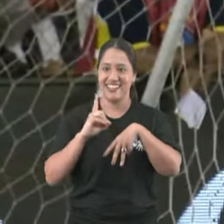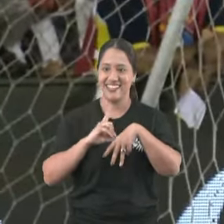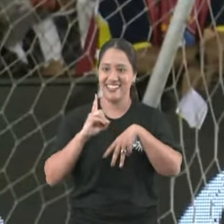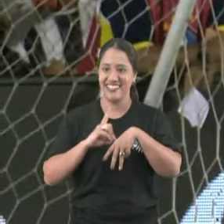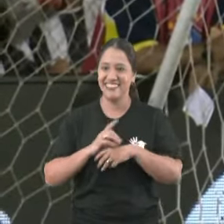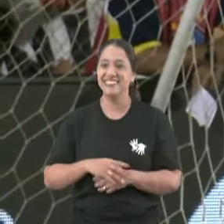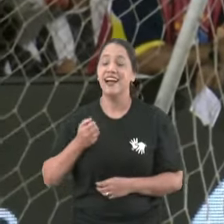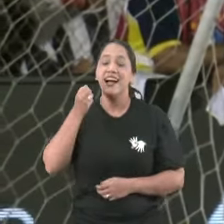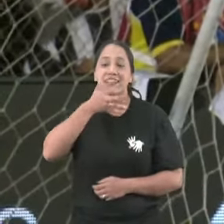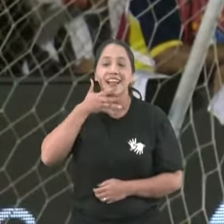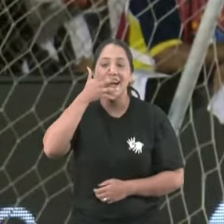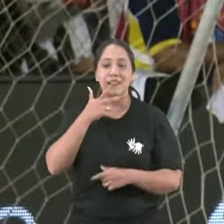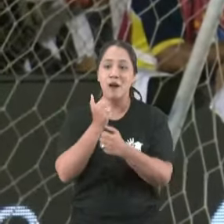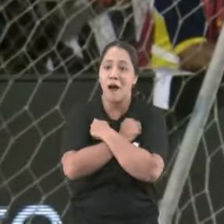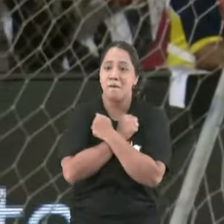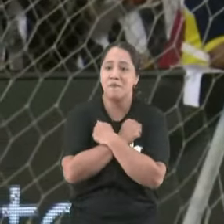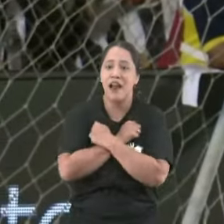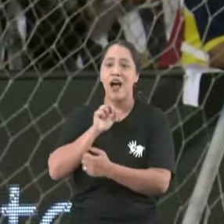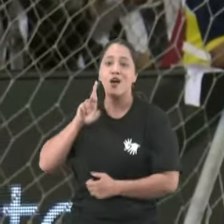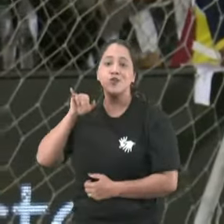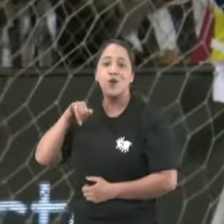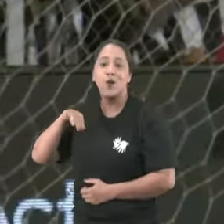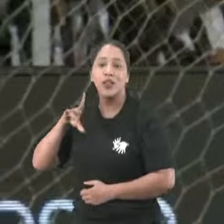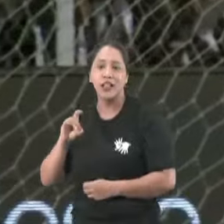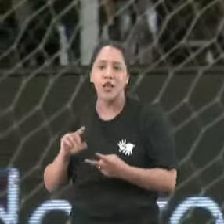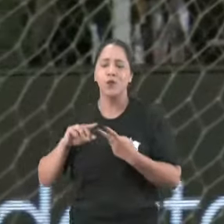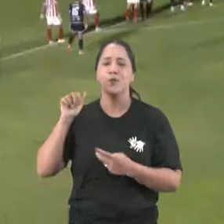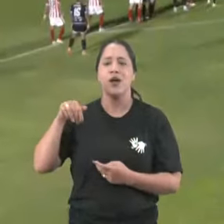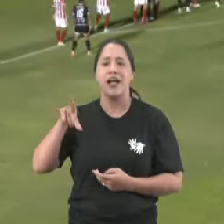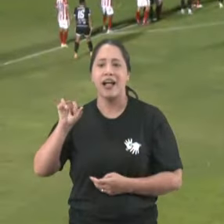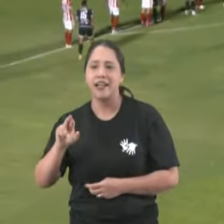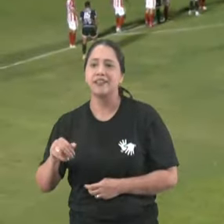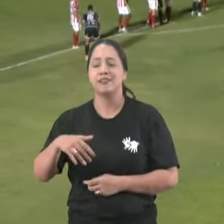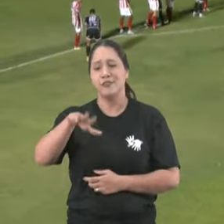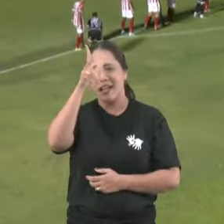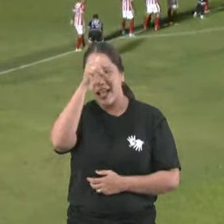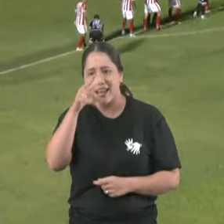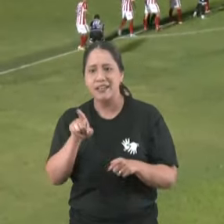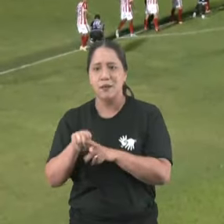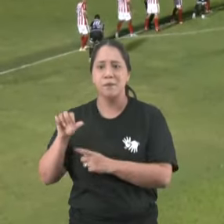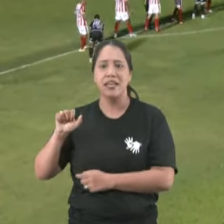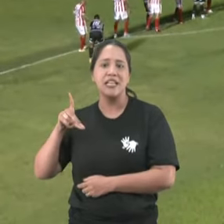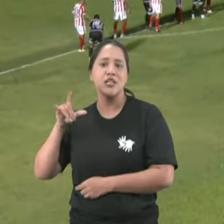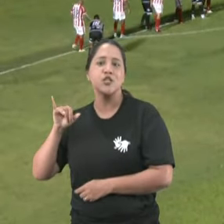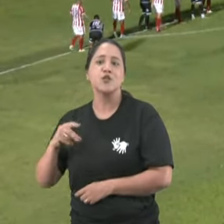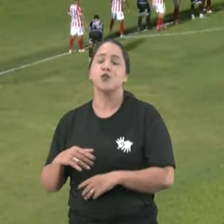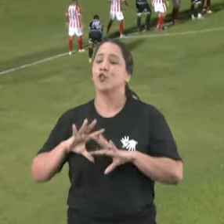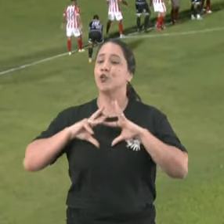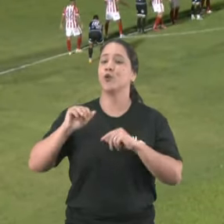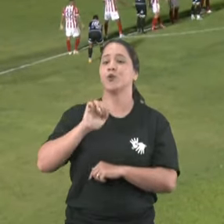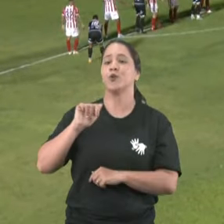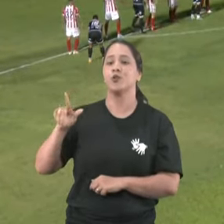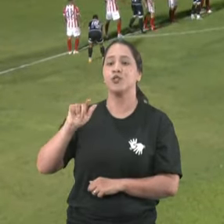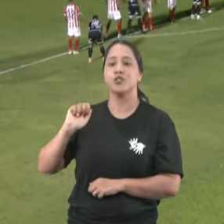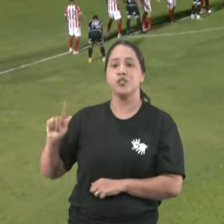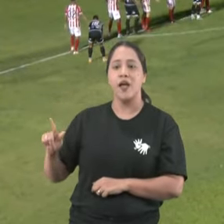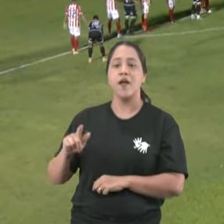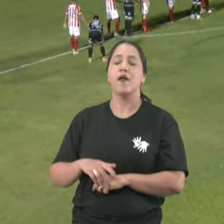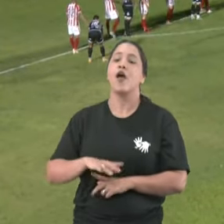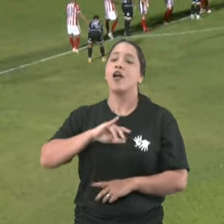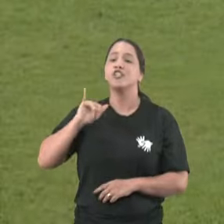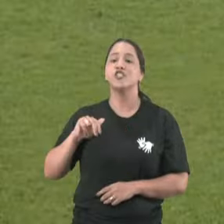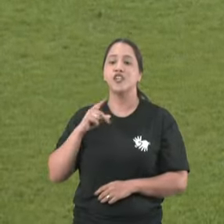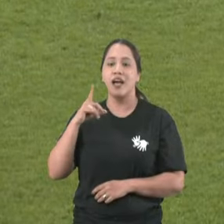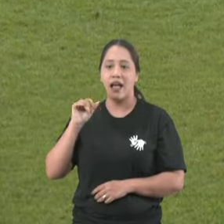dizendo, narrador, manda um abraço para o Vanilton, para o Lucas, para o Anderson, Galetinho e para o Edilson, todo mundo no Eustáquio Gomes. O Jadson